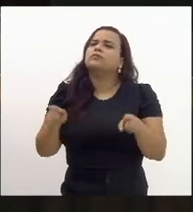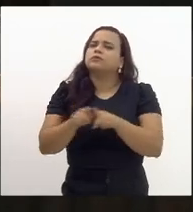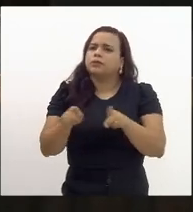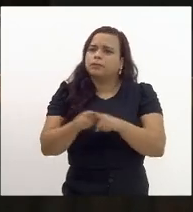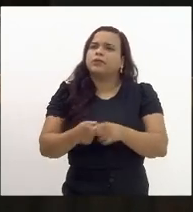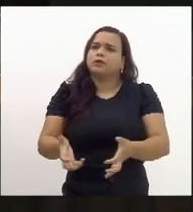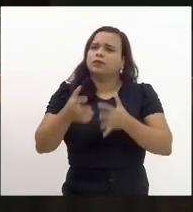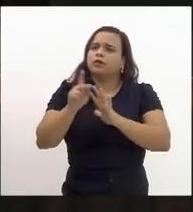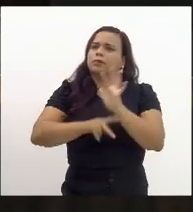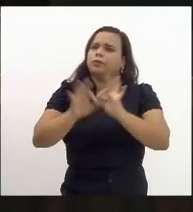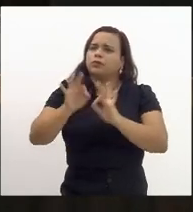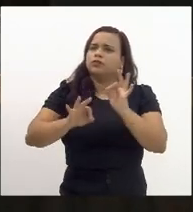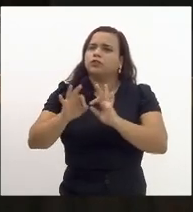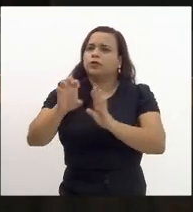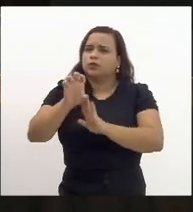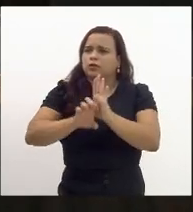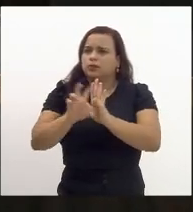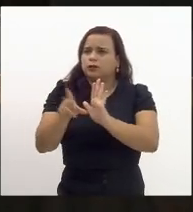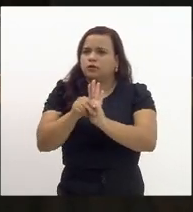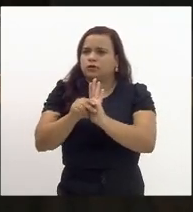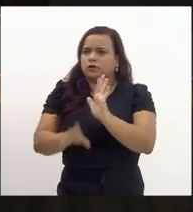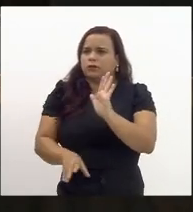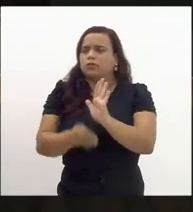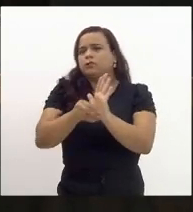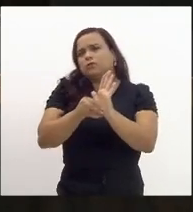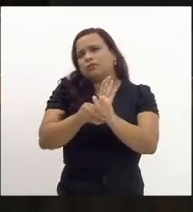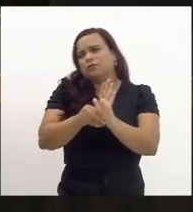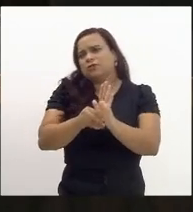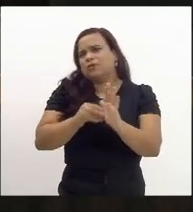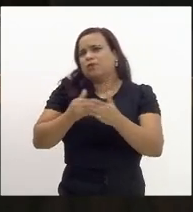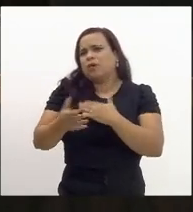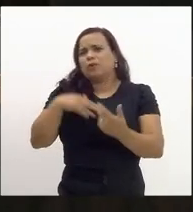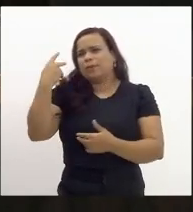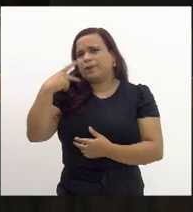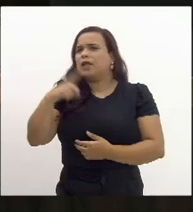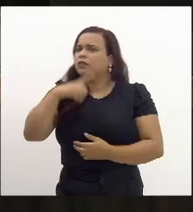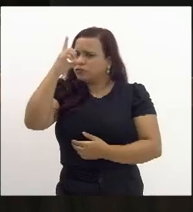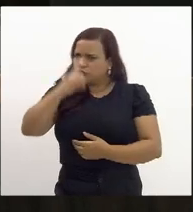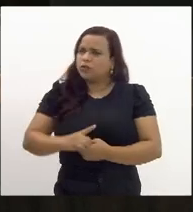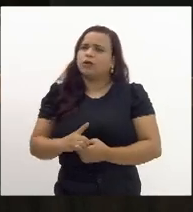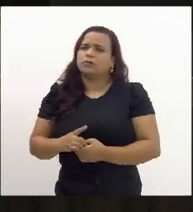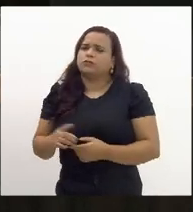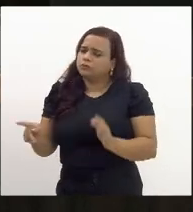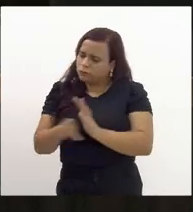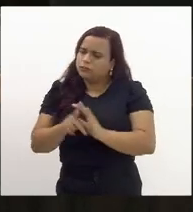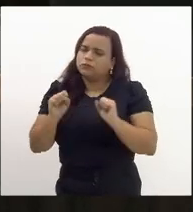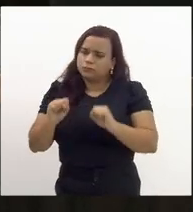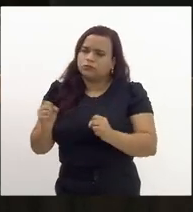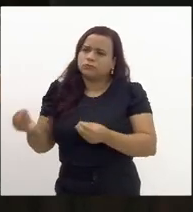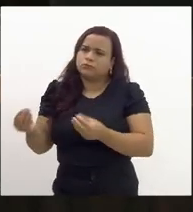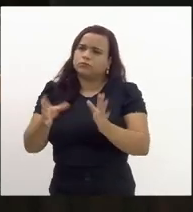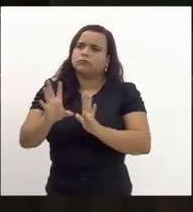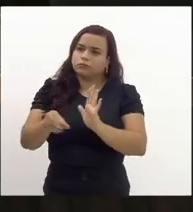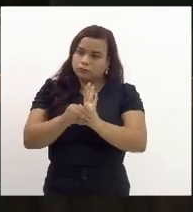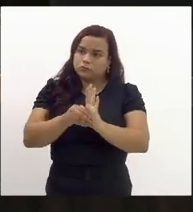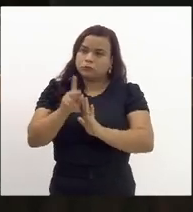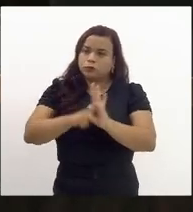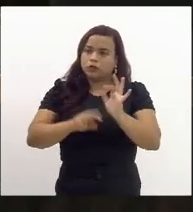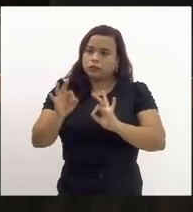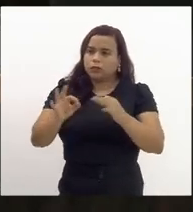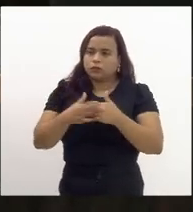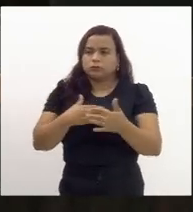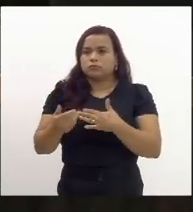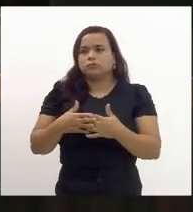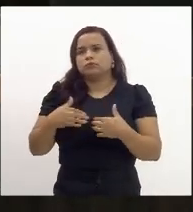um projeto do Executivo. Todo e qualquer parlamentar tem o direito de fazer emenda aos projetos. Então,